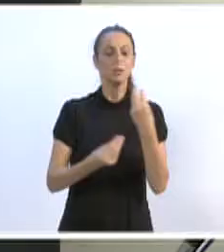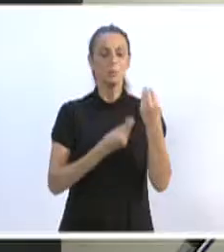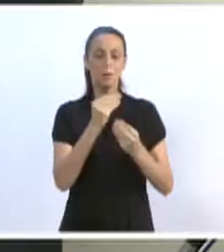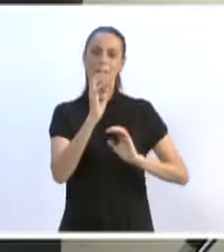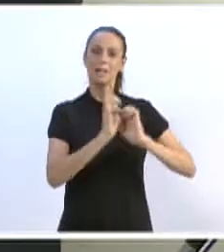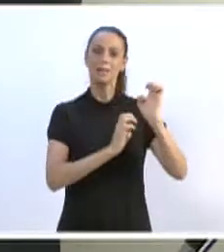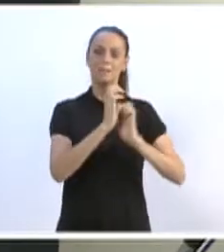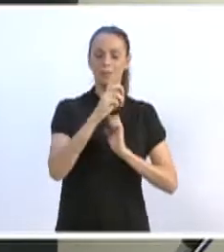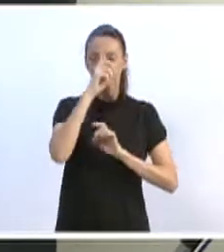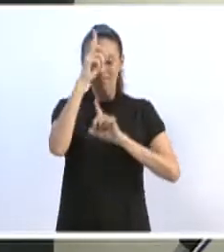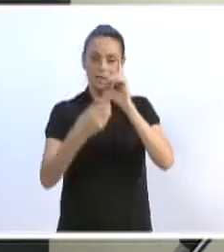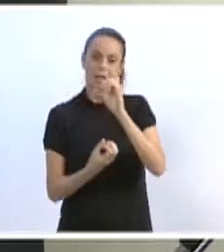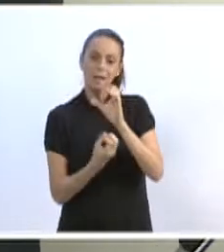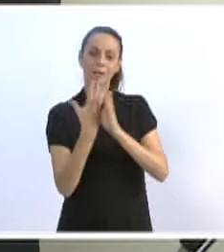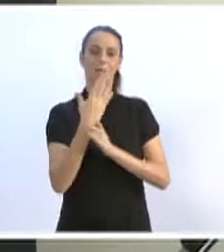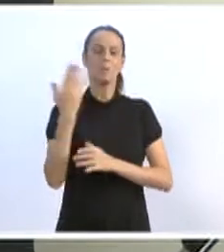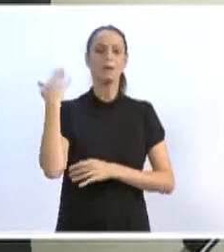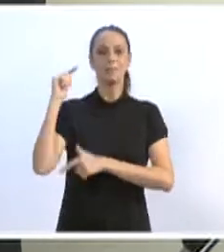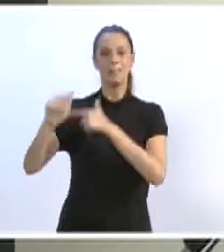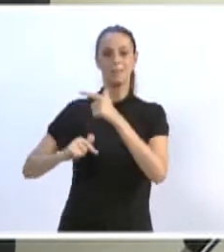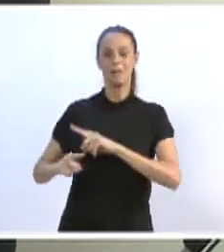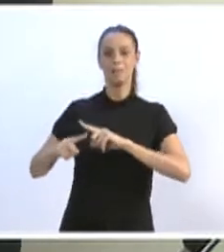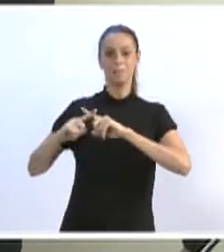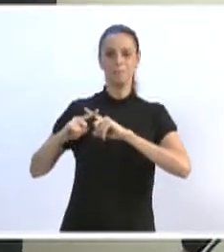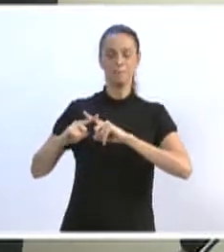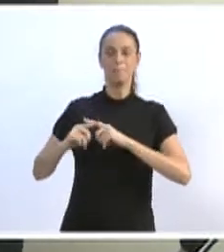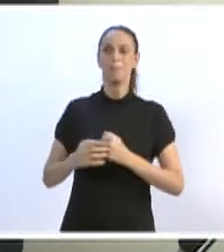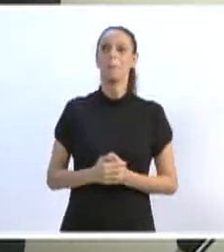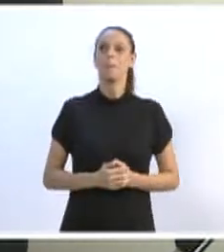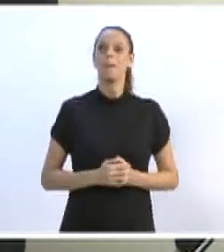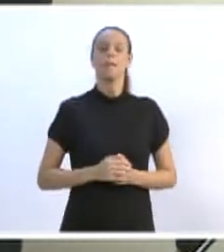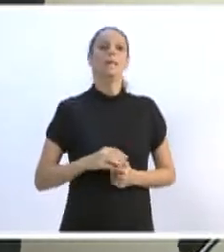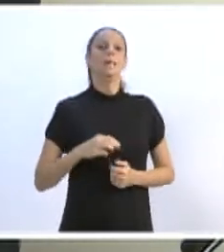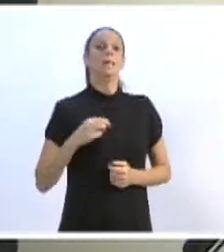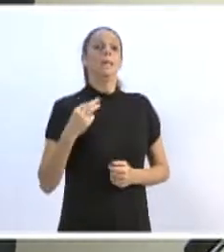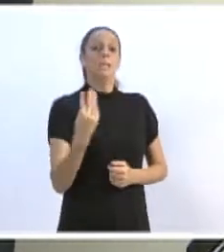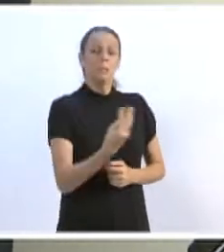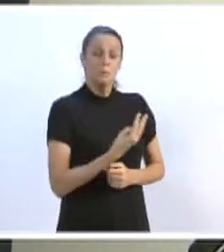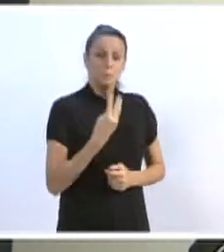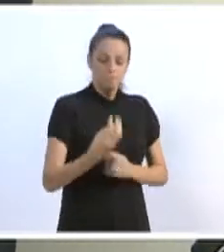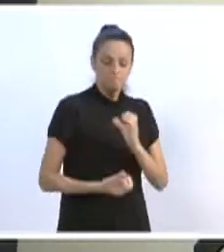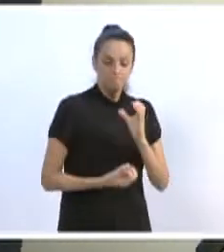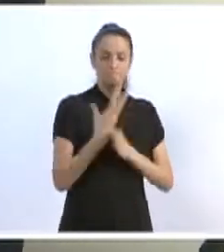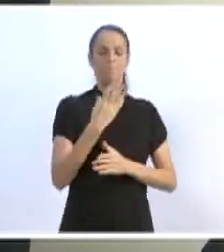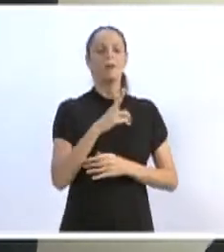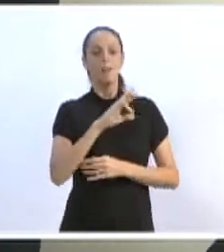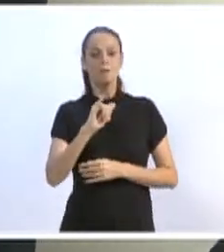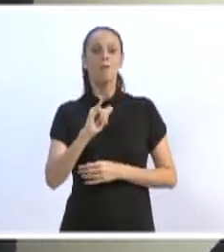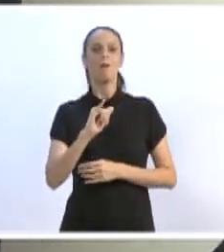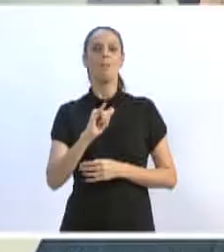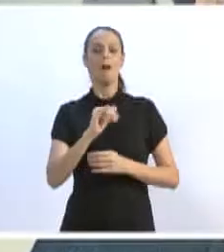há 25 anos trabalhando com eles. E quero destacar aqui o trabalho de credibilidade da empresa que